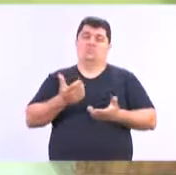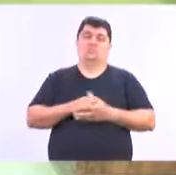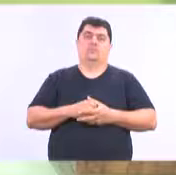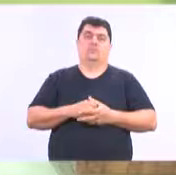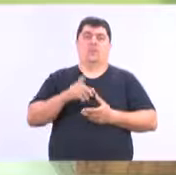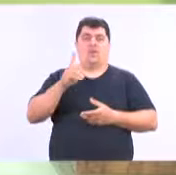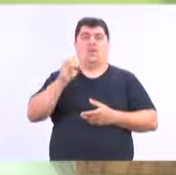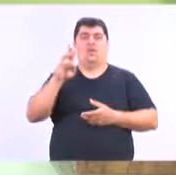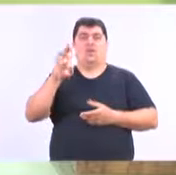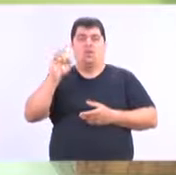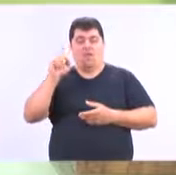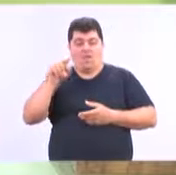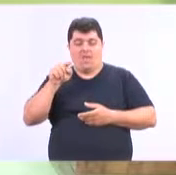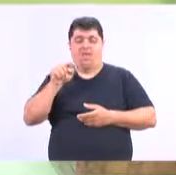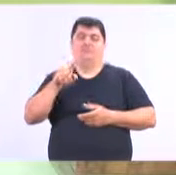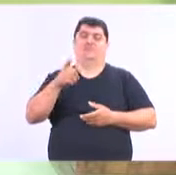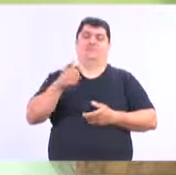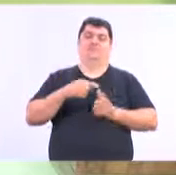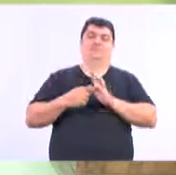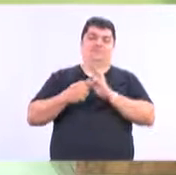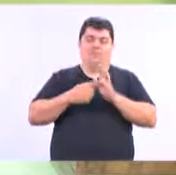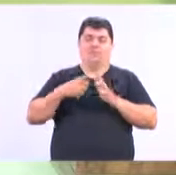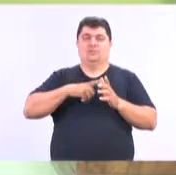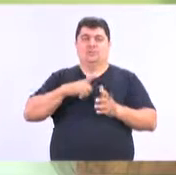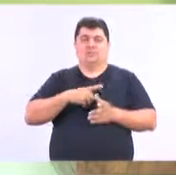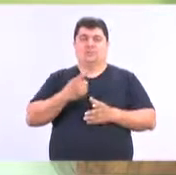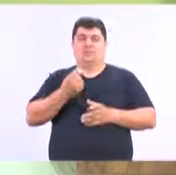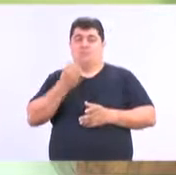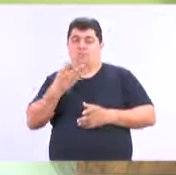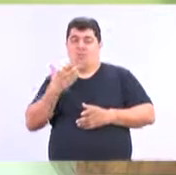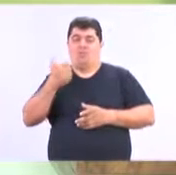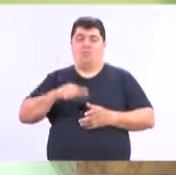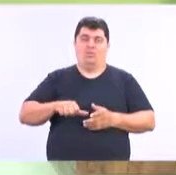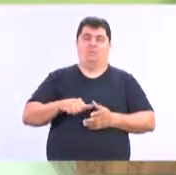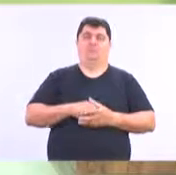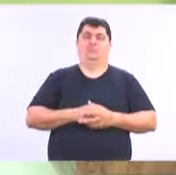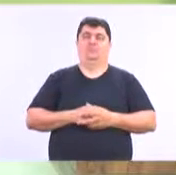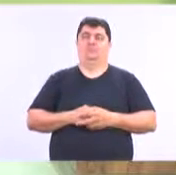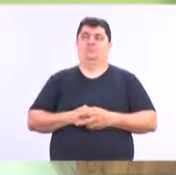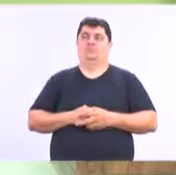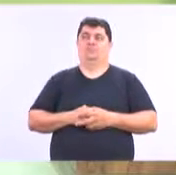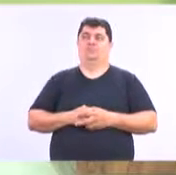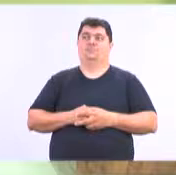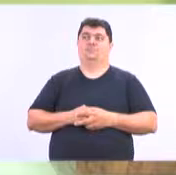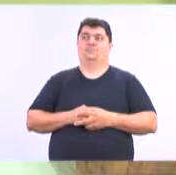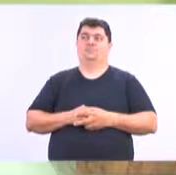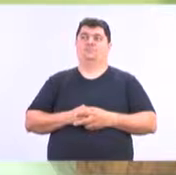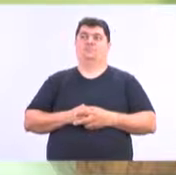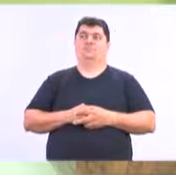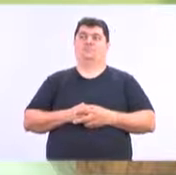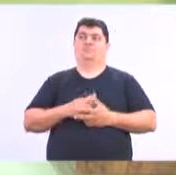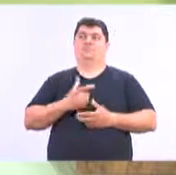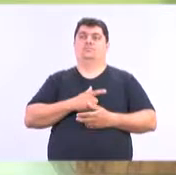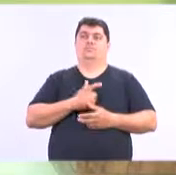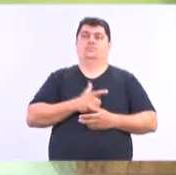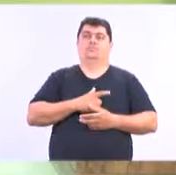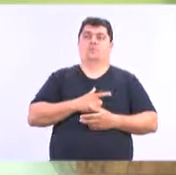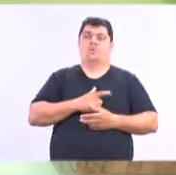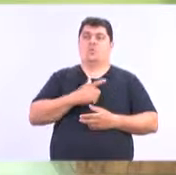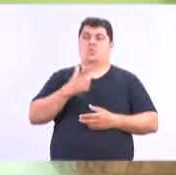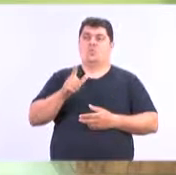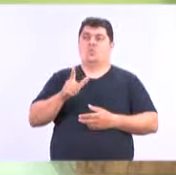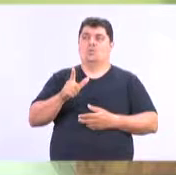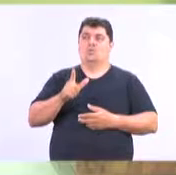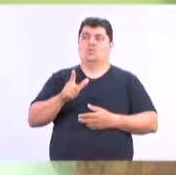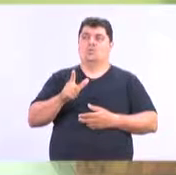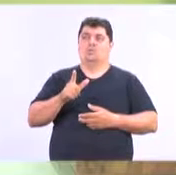a DRE demonstra, né, que é que faz parte das demonstrações contábeis. Temos também, professor,